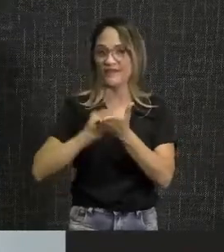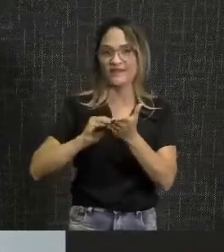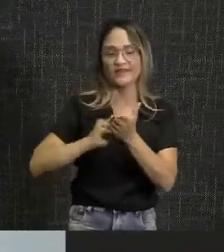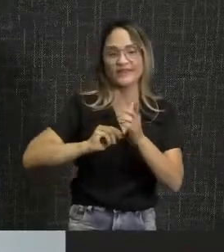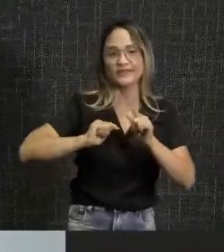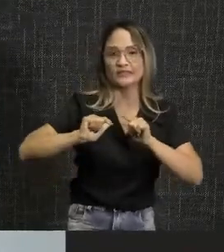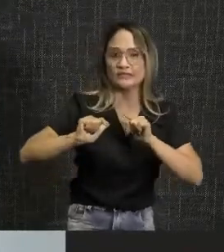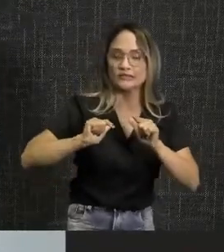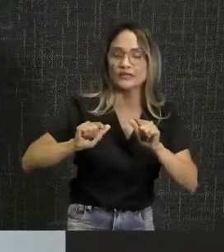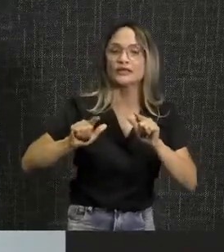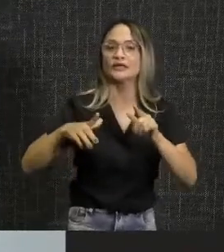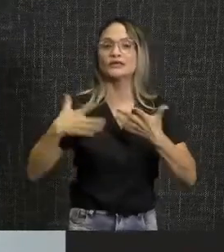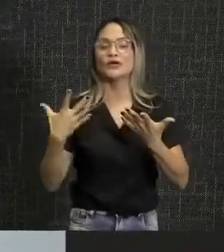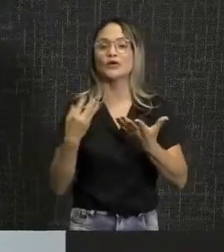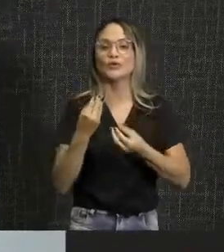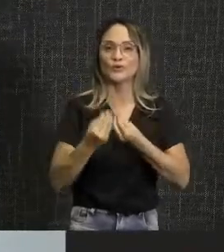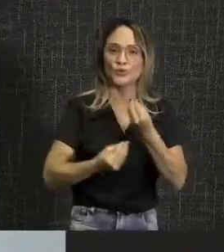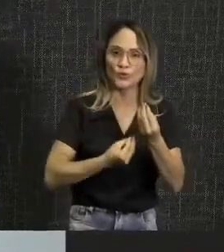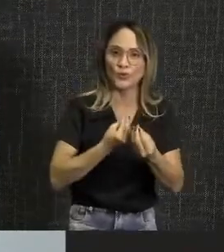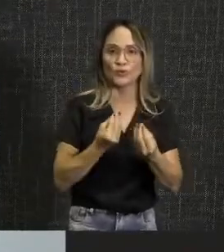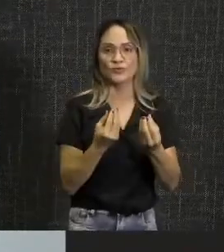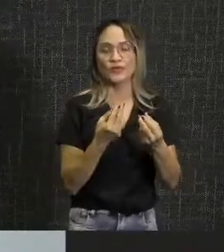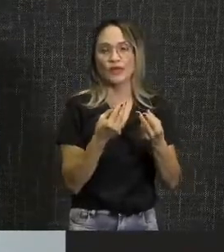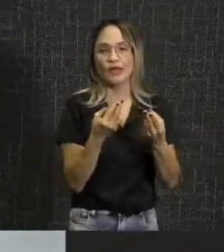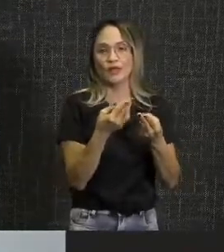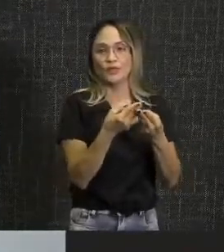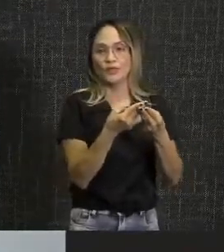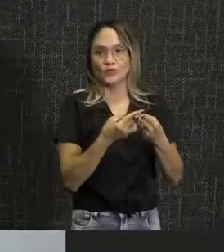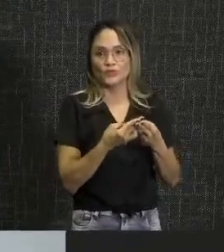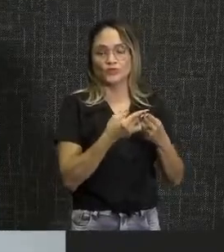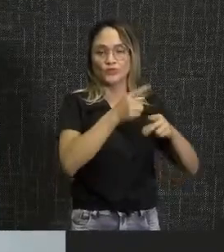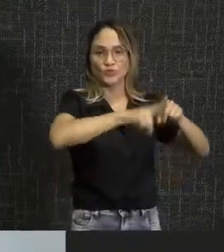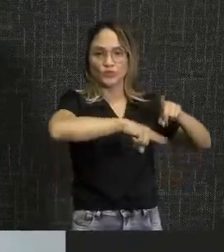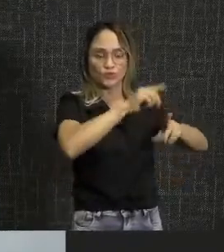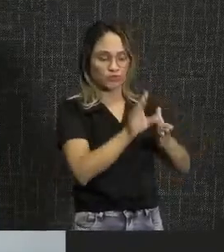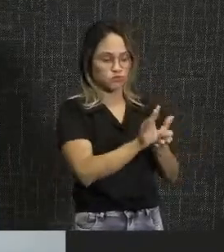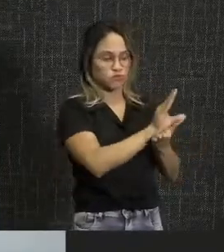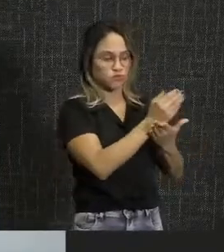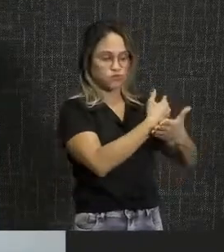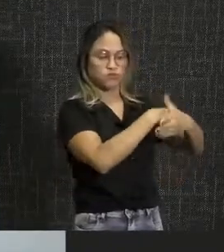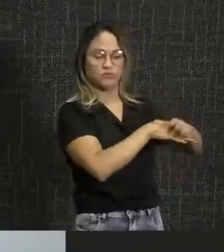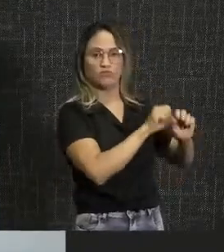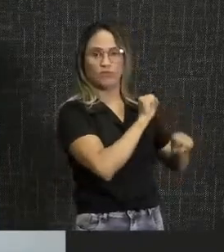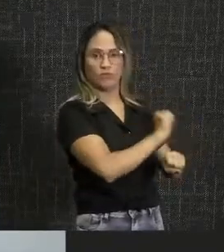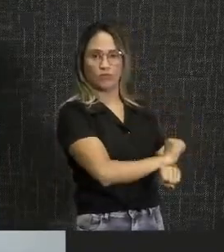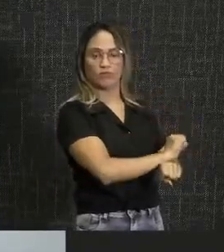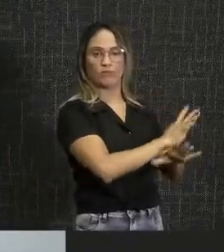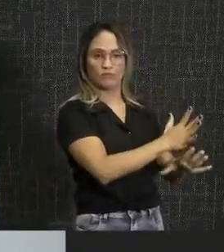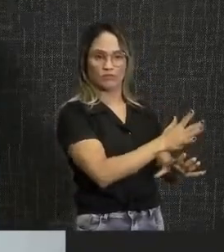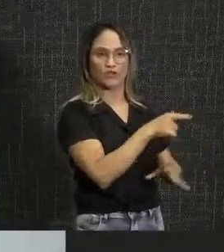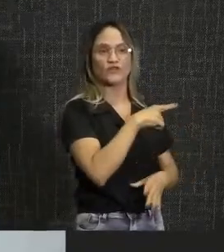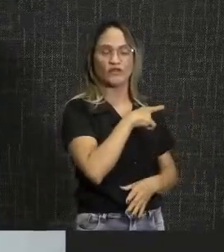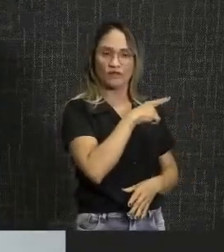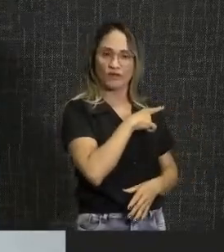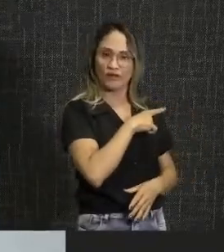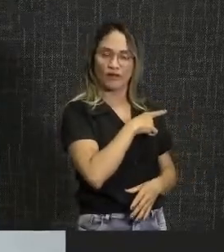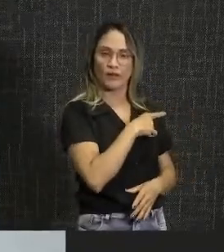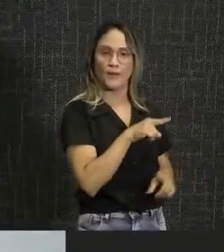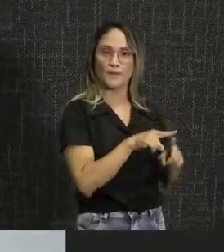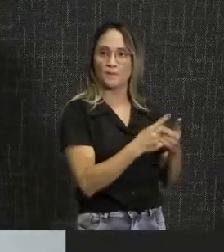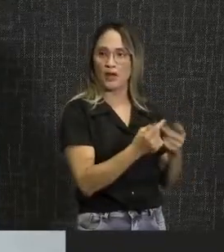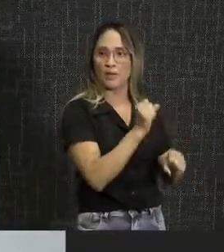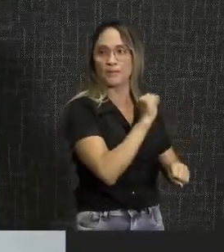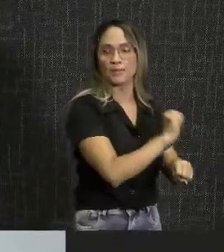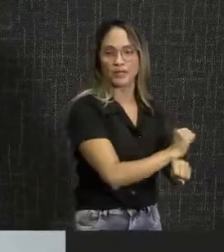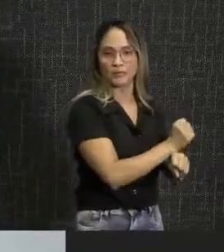e subutilização dos recursos, ou seja, vários daqueles recursos que você dispõe, eles não estão empregados,